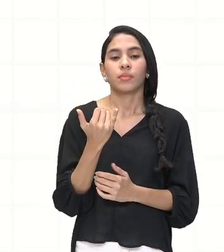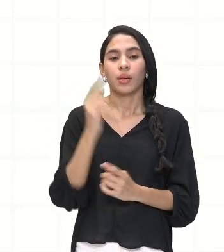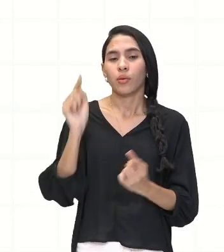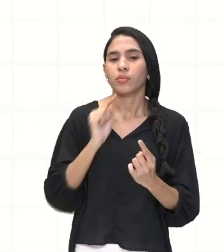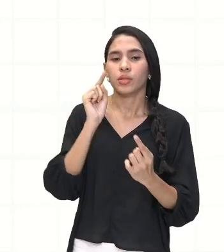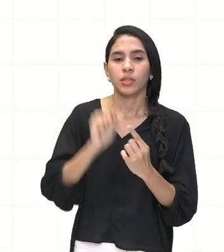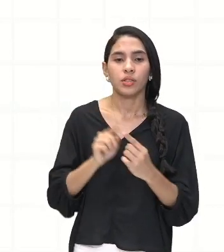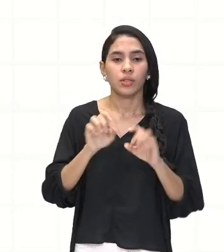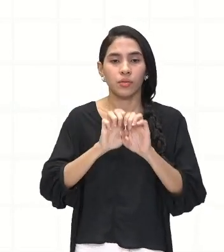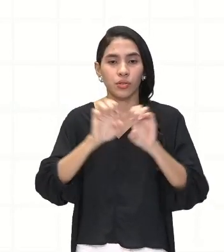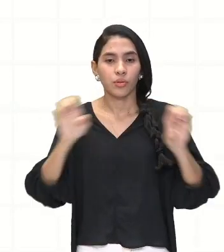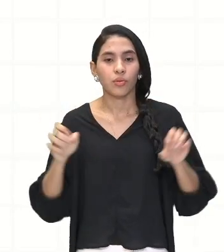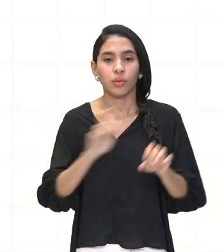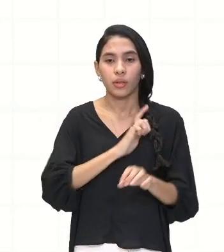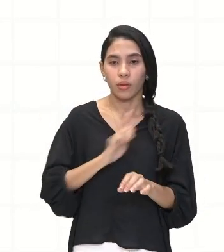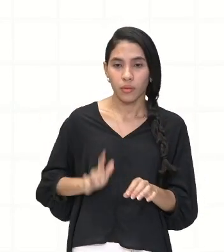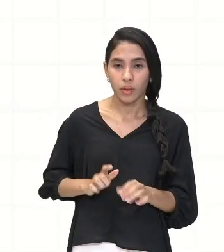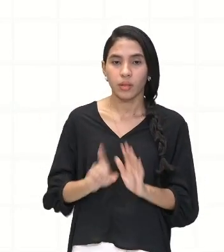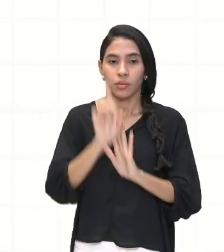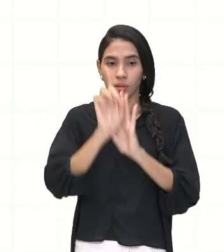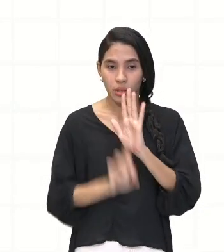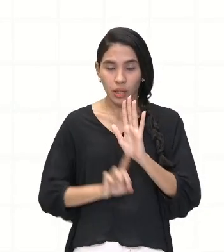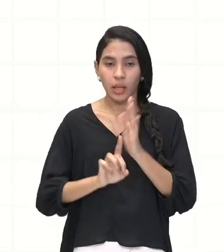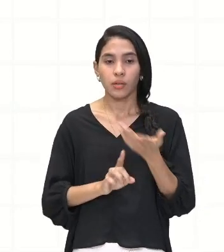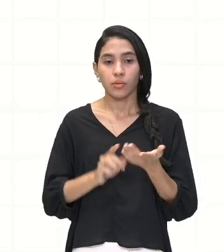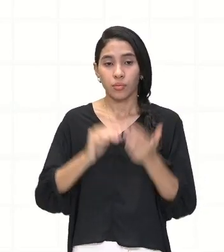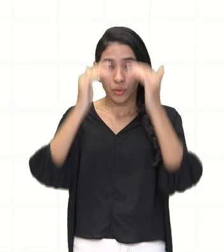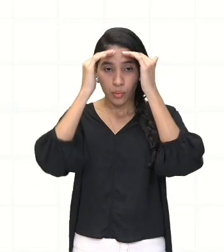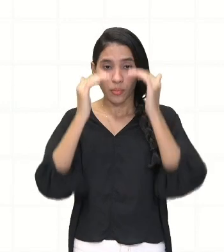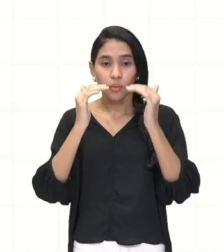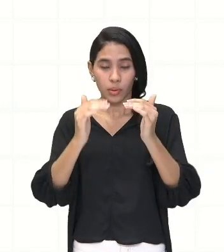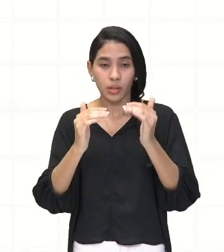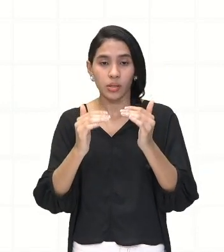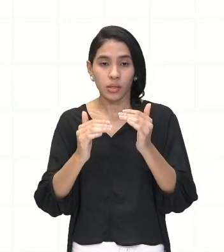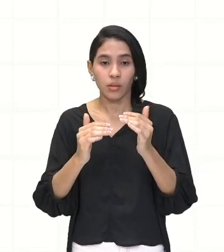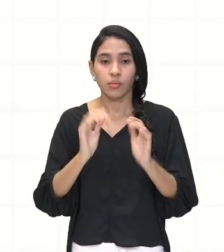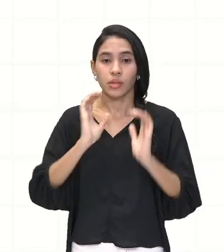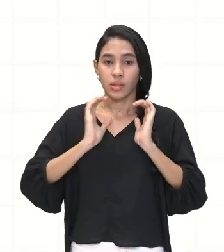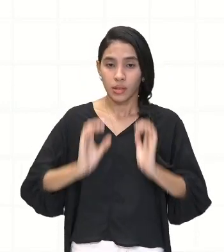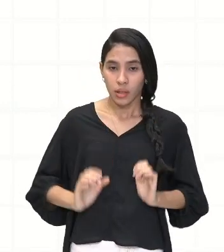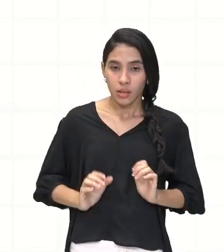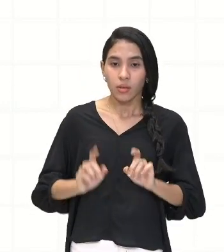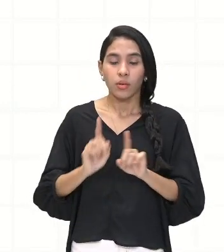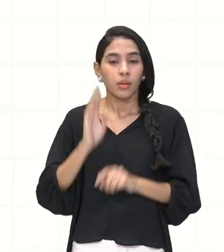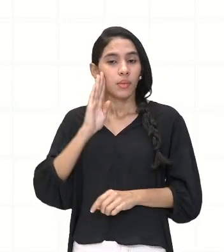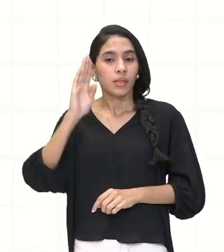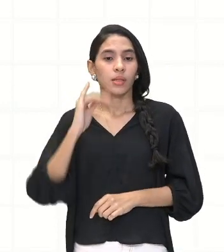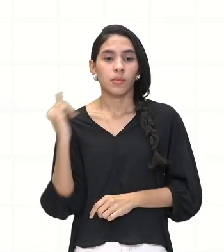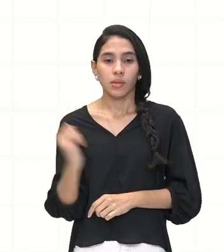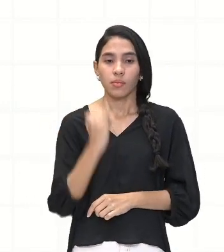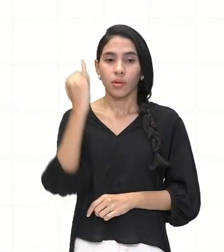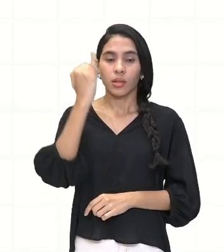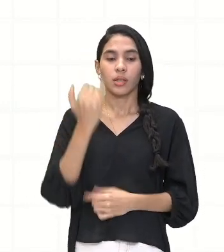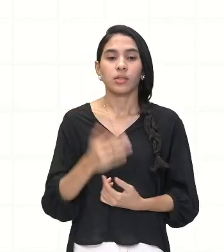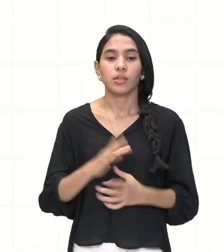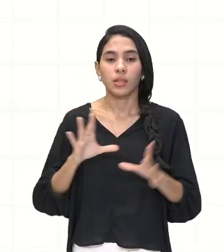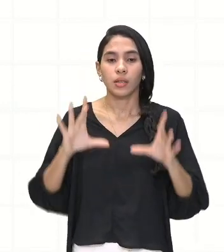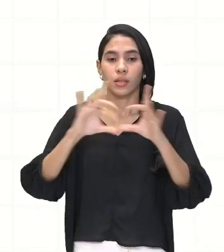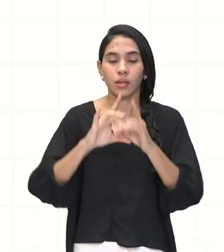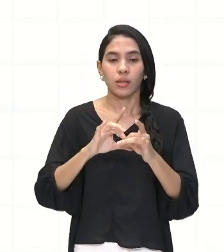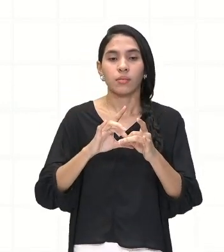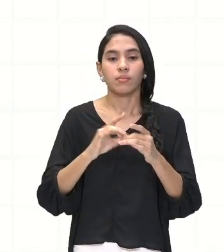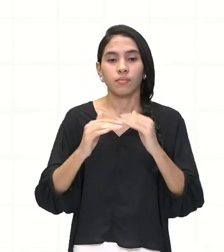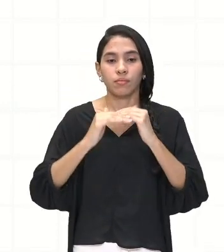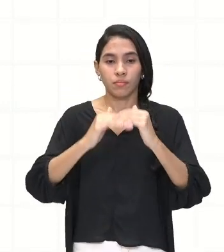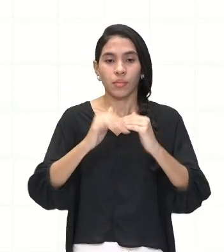estrutura do governo, os direitos e deveres dos cidadãos e os princípios fundamentais que regem a